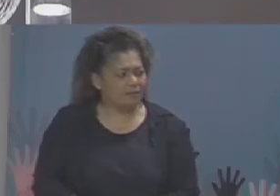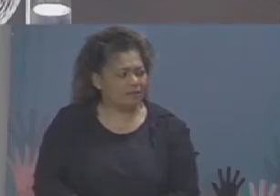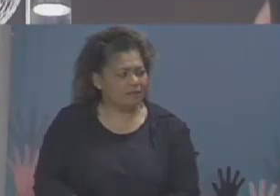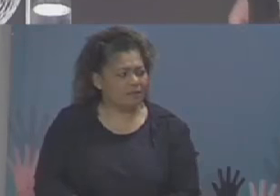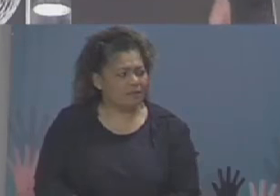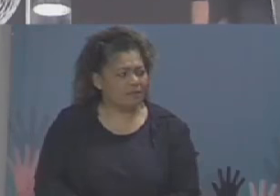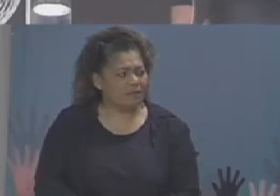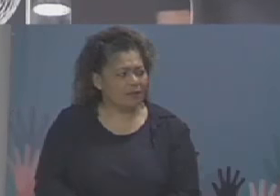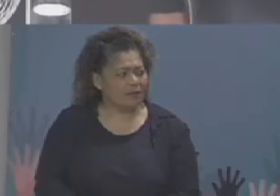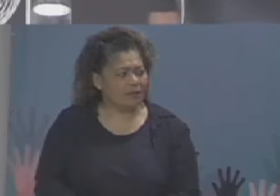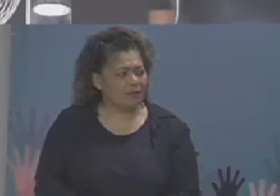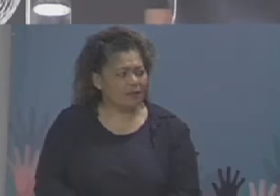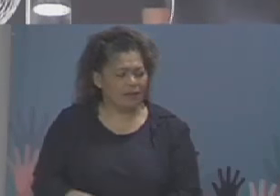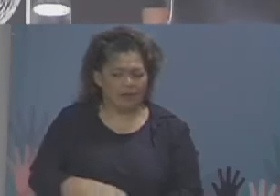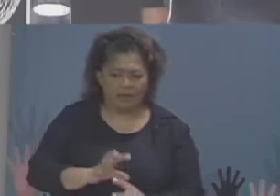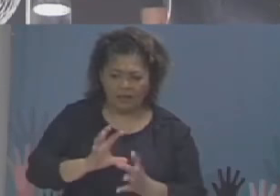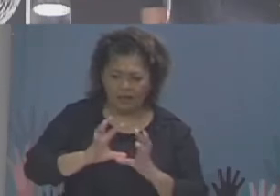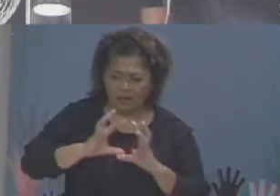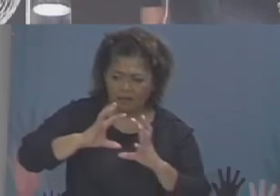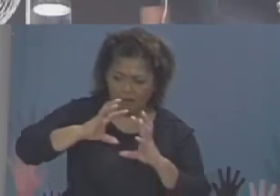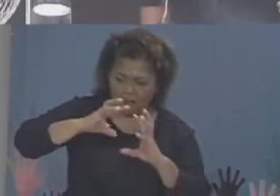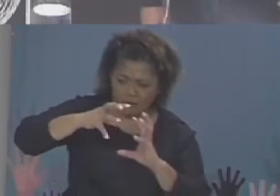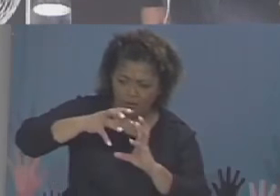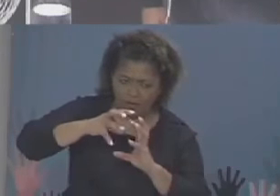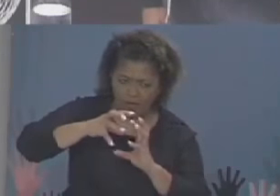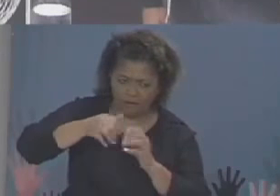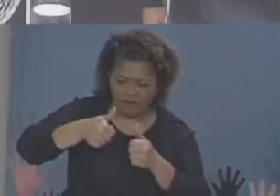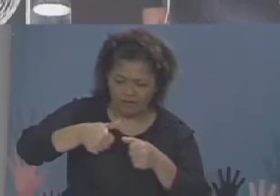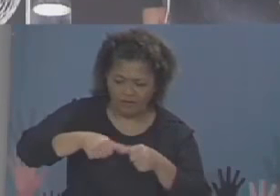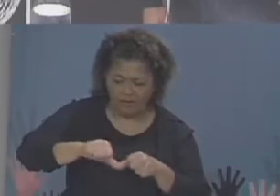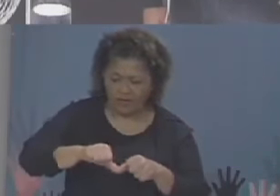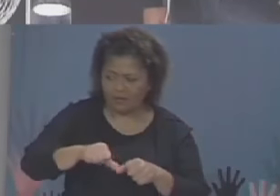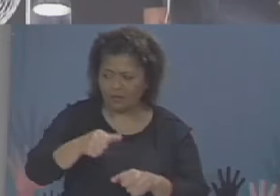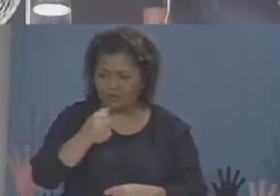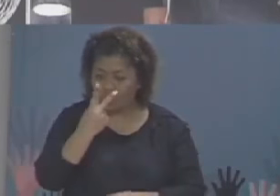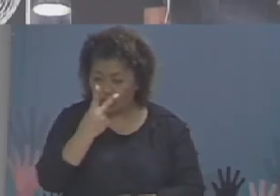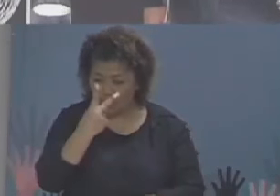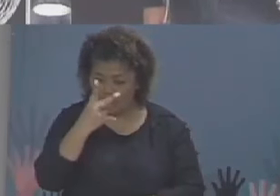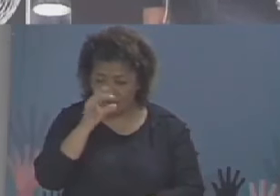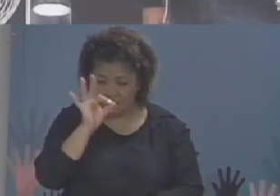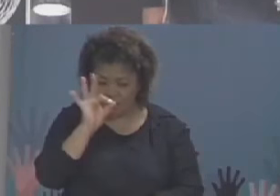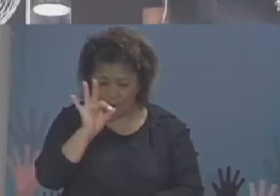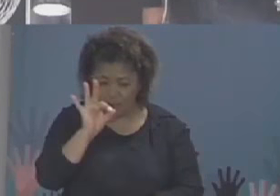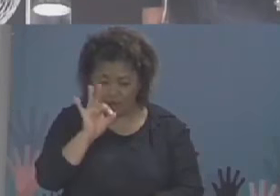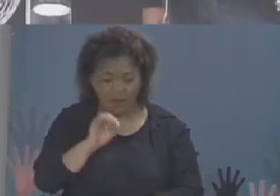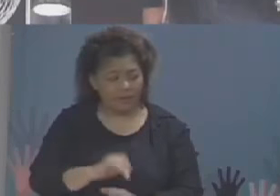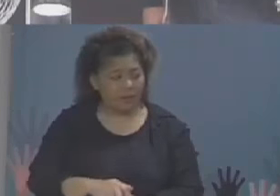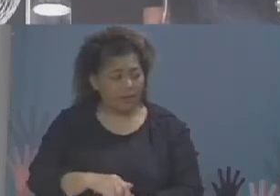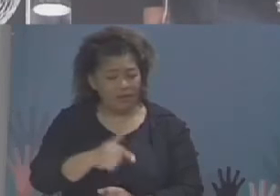Nos globos ficaram duas bolinhas, uma da chapa 21, da chapa 21 aqui.